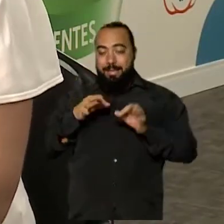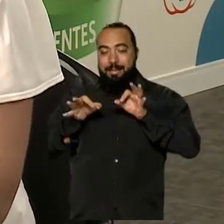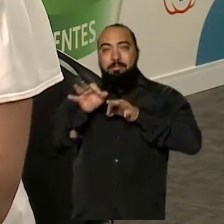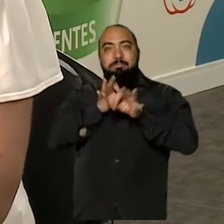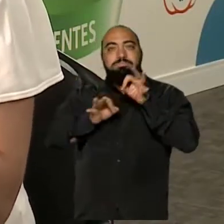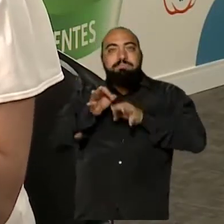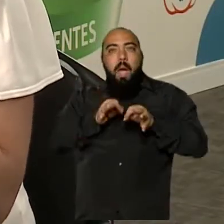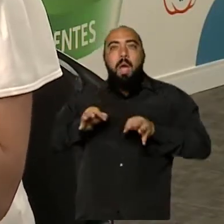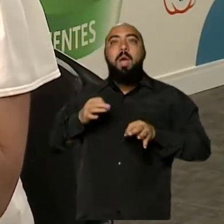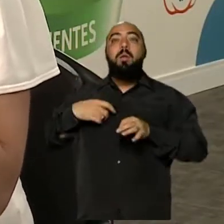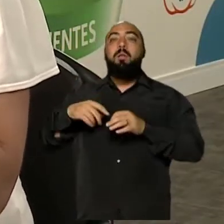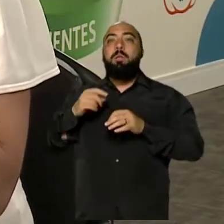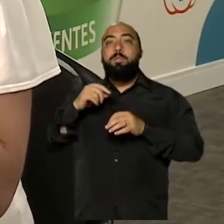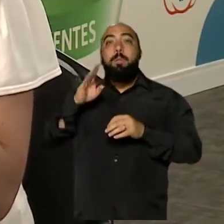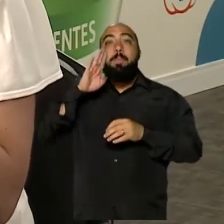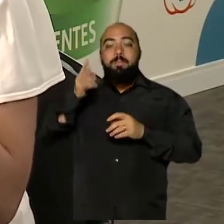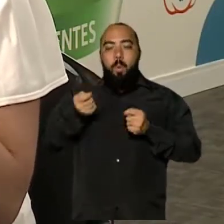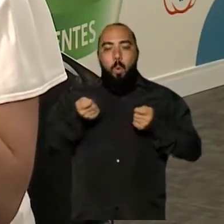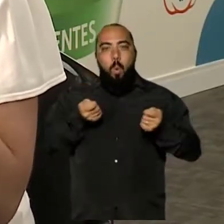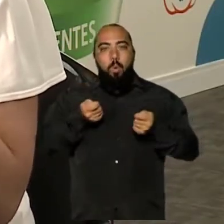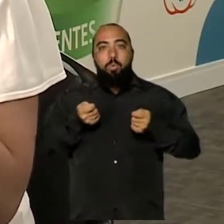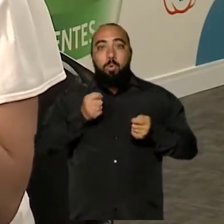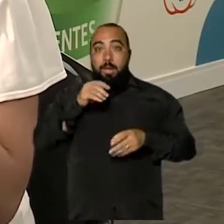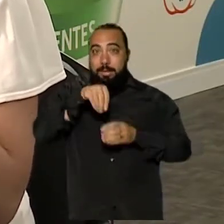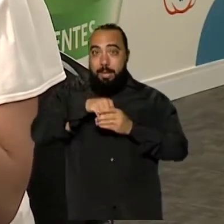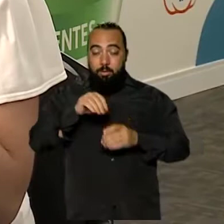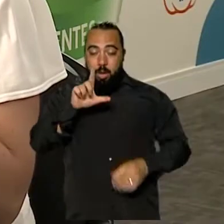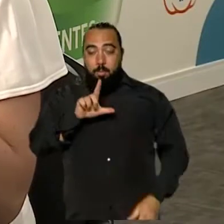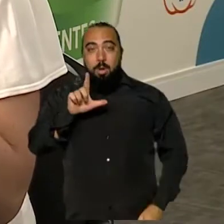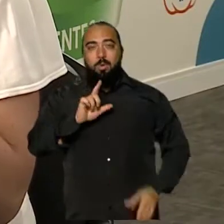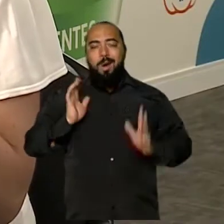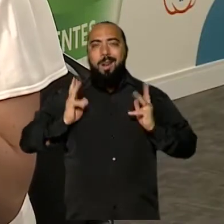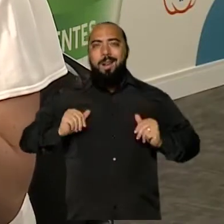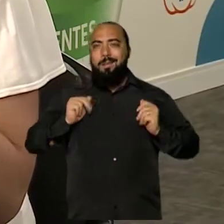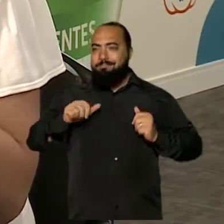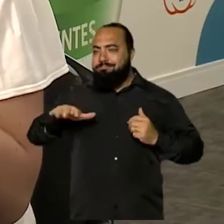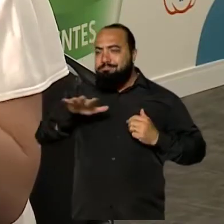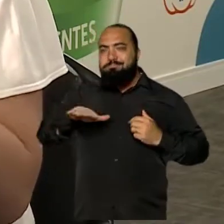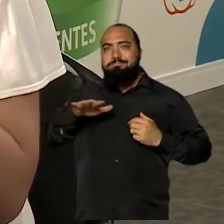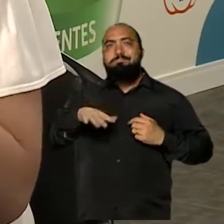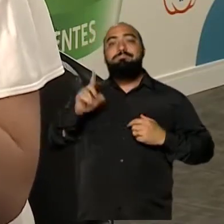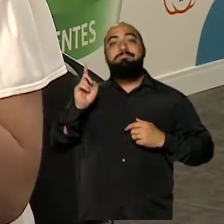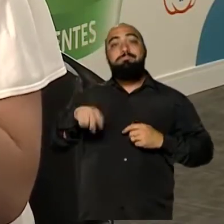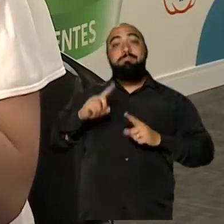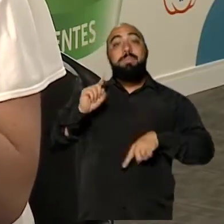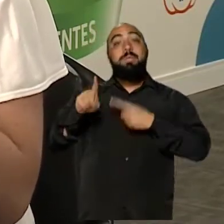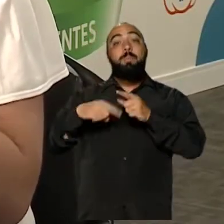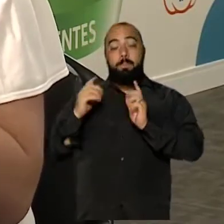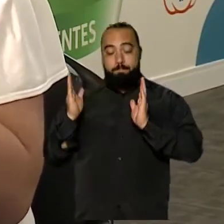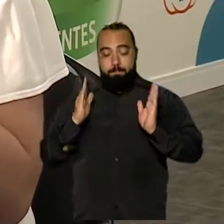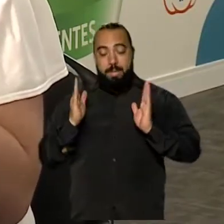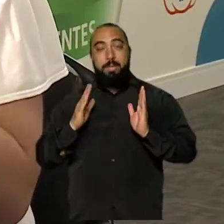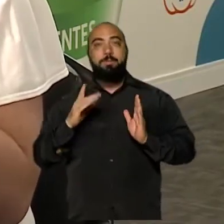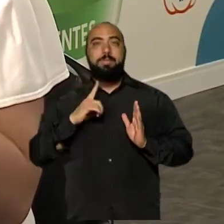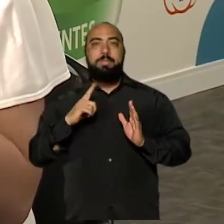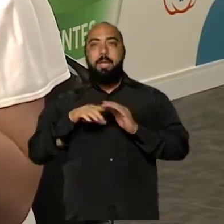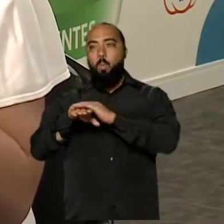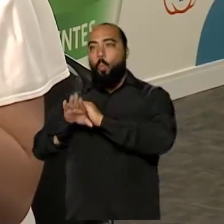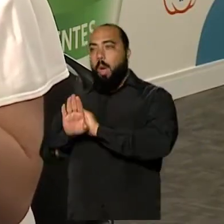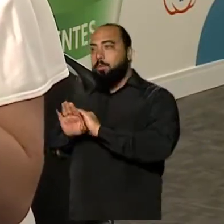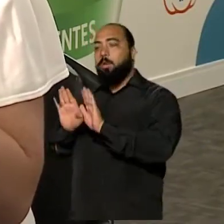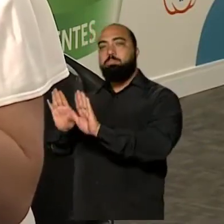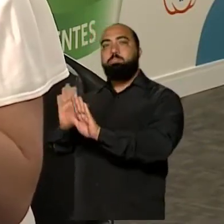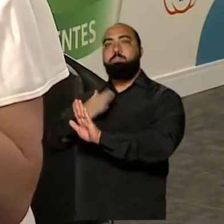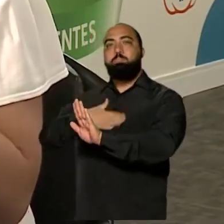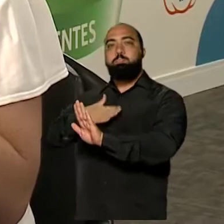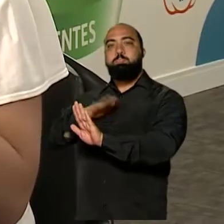totalmente controladas em um laboratório, em uma sala limpa. Depois de um determinado período, né, de incubação, a